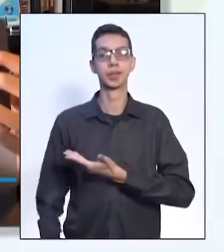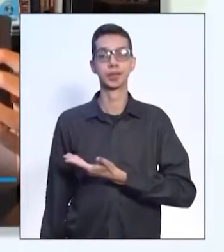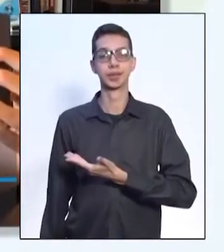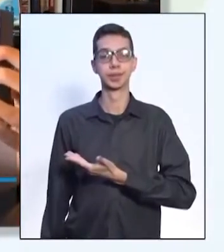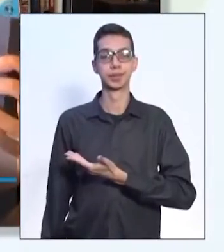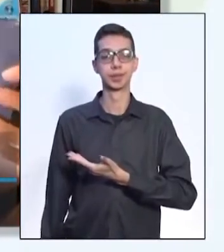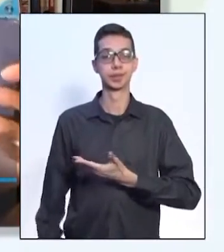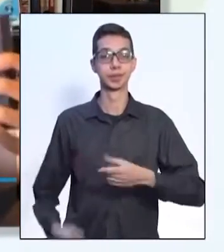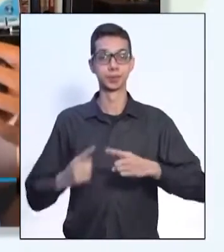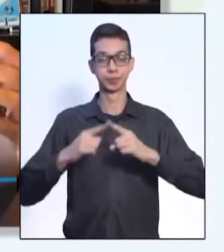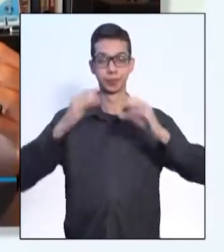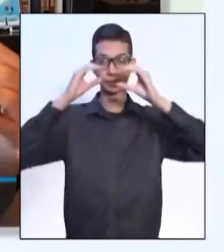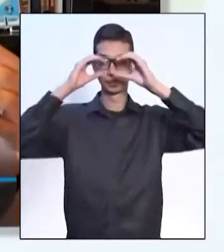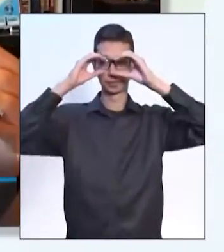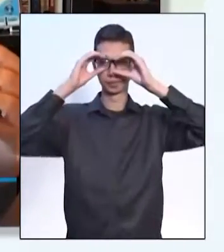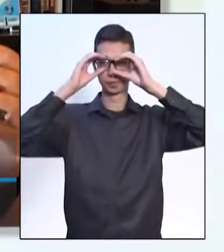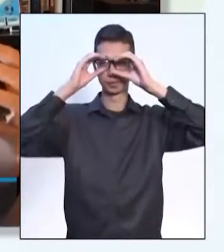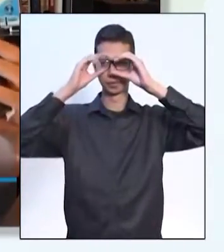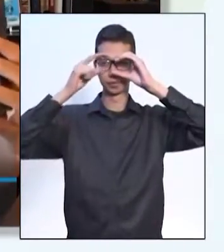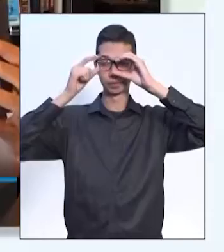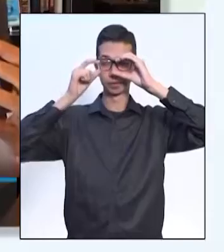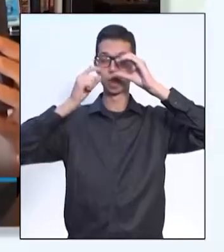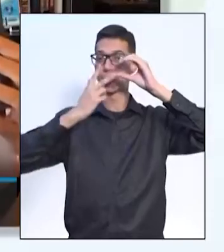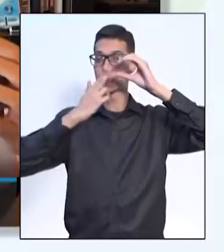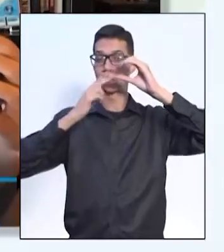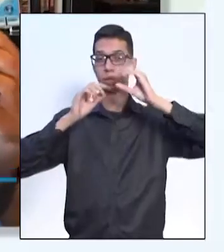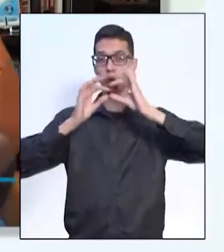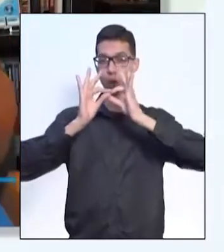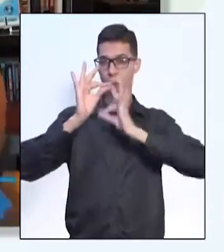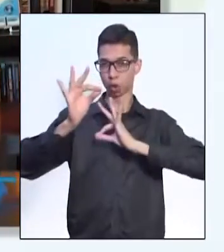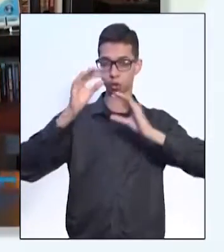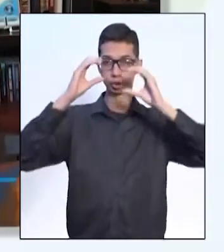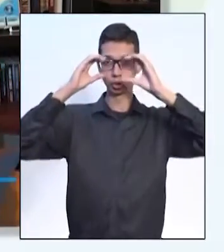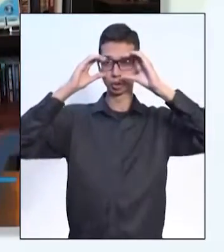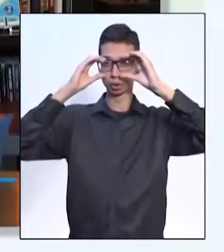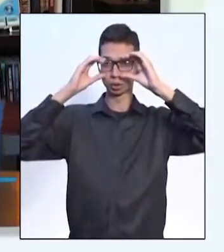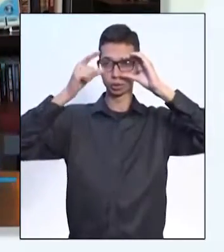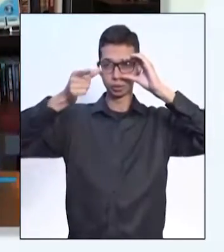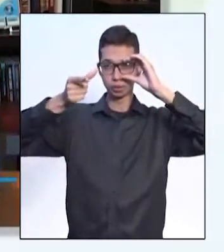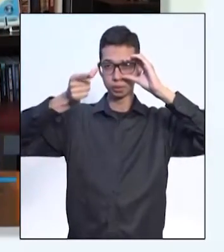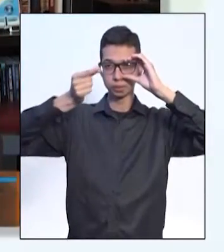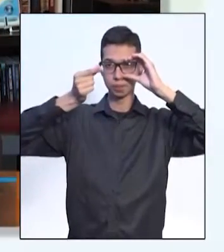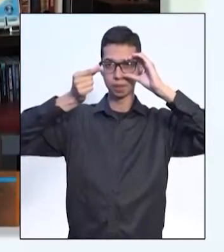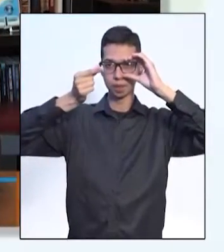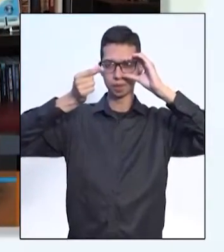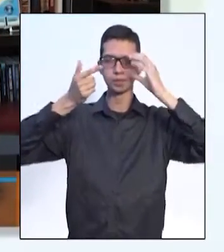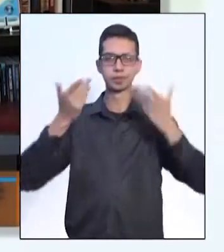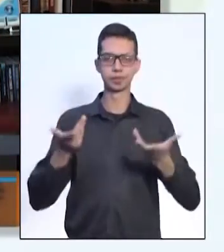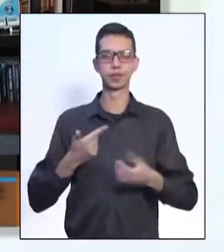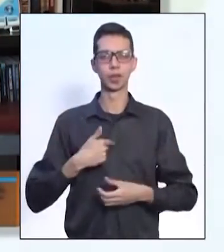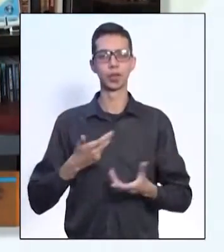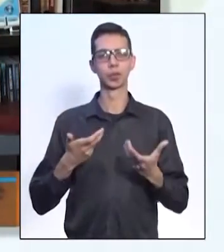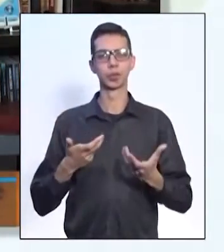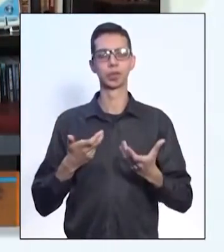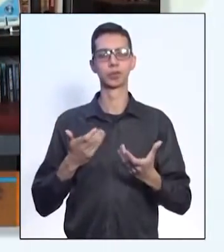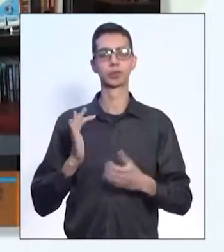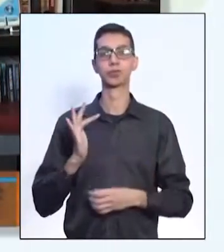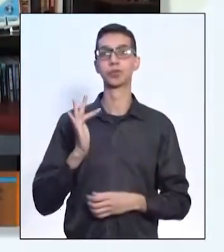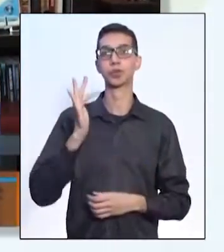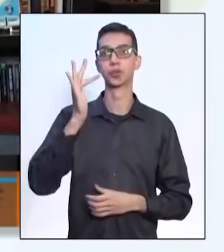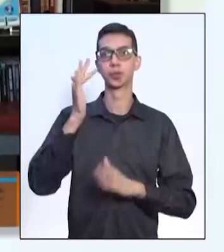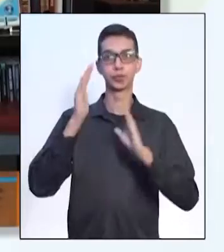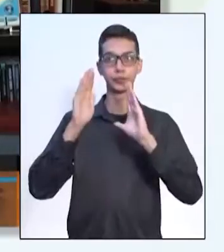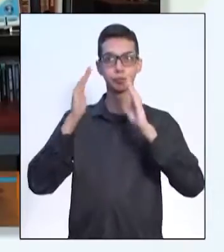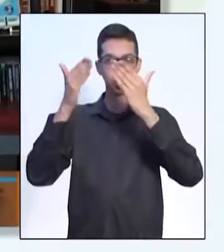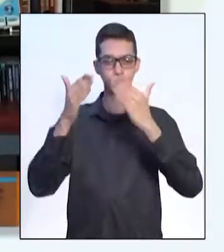olhar para longe, né? A gente quer aproximar o que está distante. Então o binóculo seria para eu olhar para o meu futuro. Só